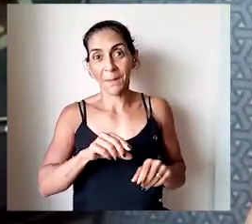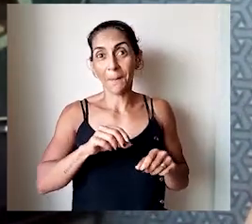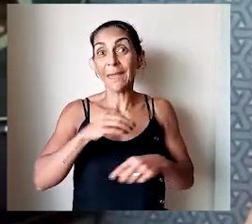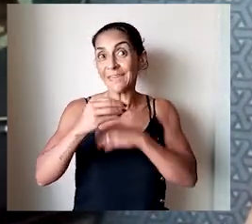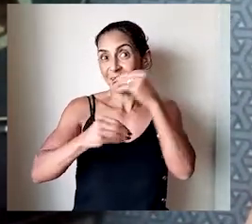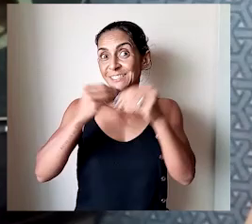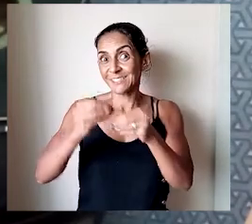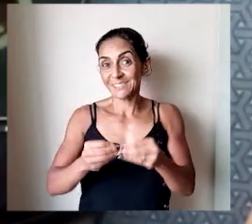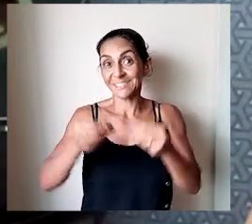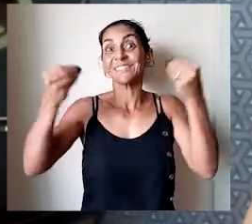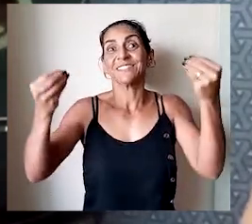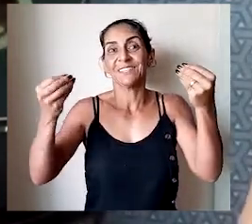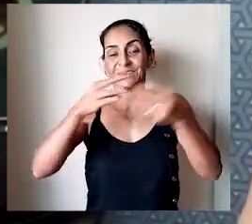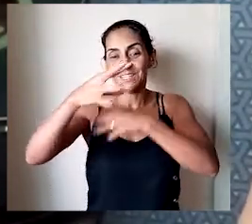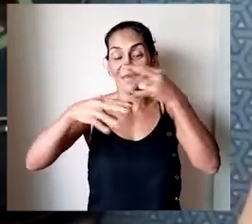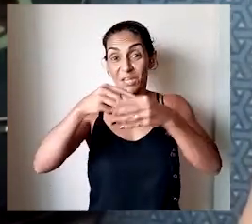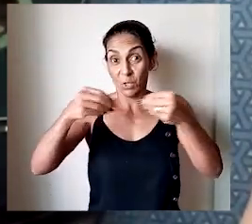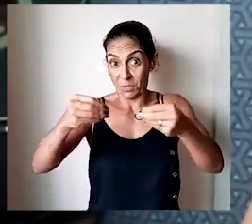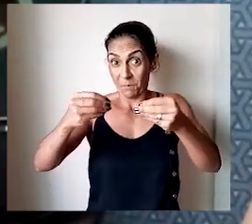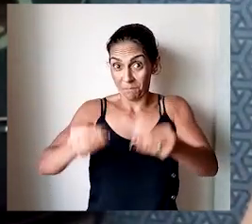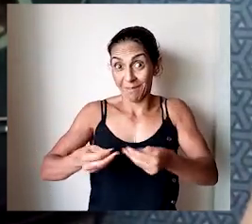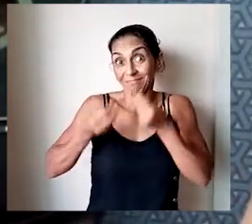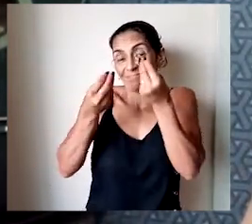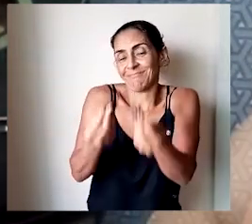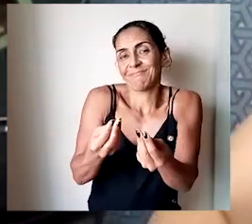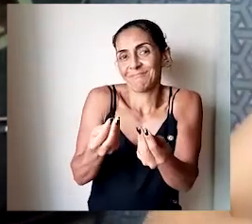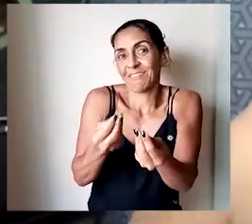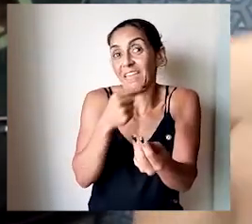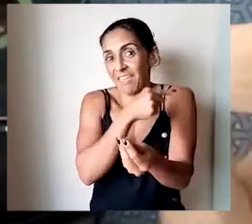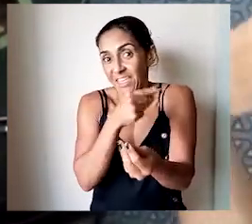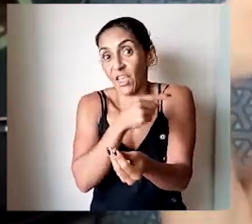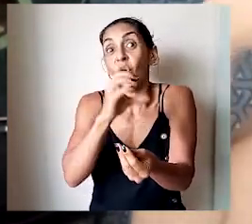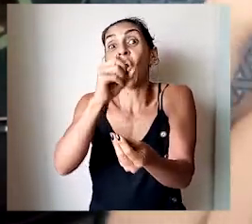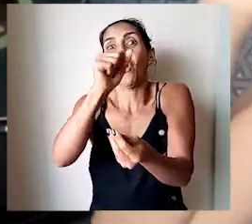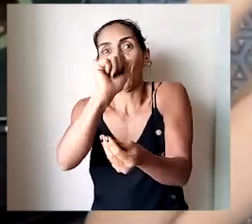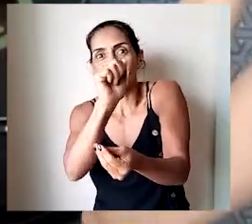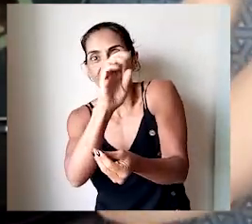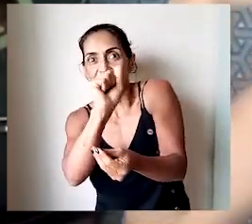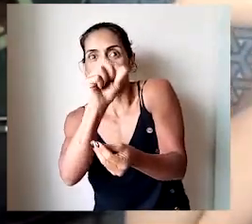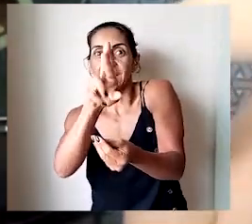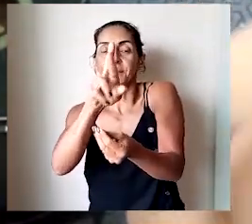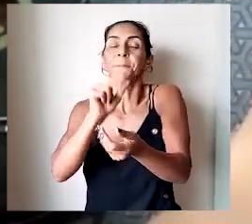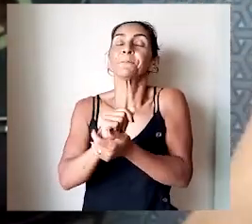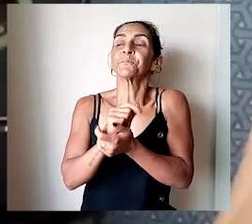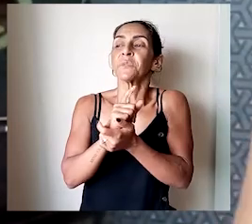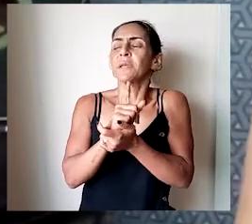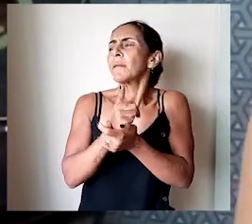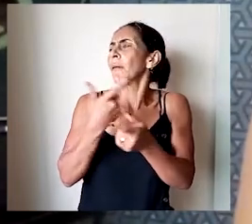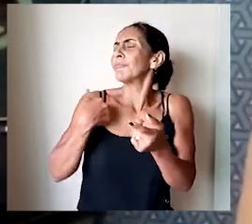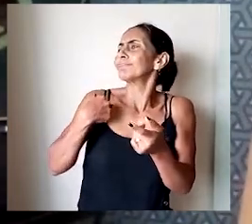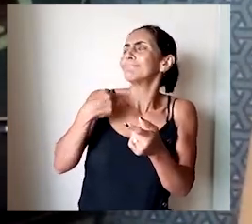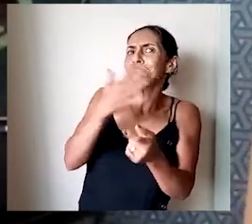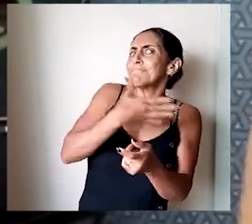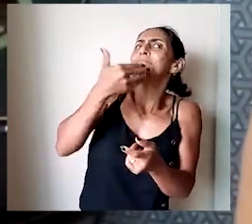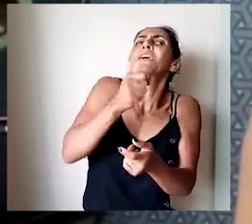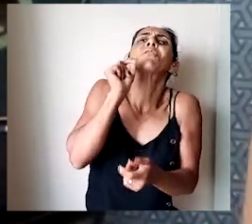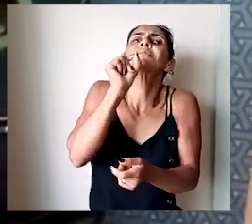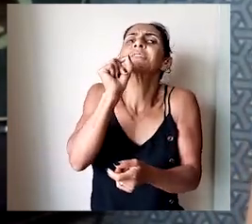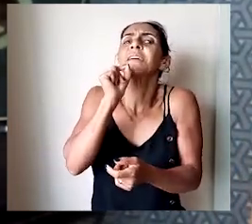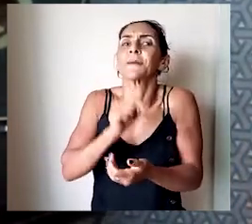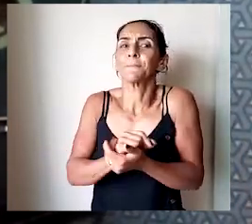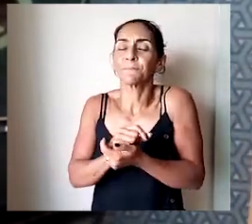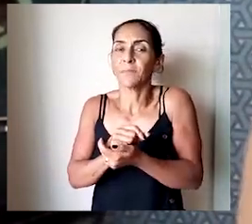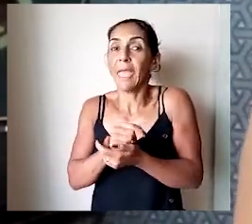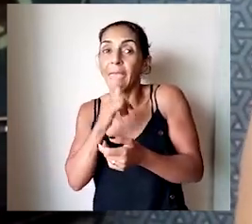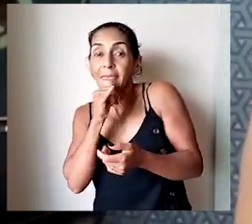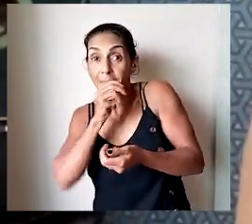Oscar em 2010, a indicação do Oscar foi de melhor animação. E o meu ponto de vista sobre o filme foi o seguinte: como é uma